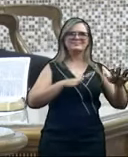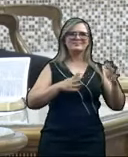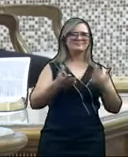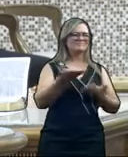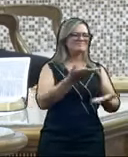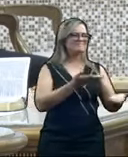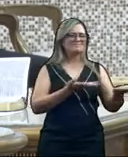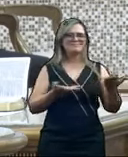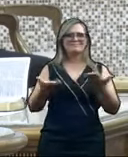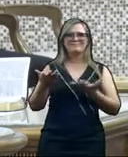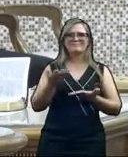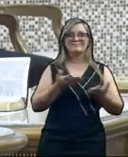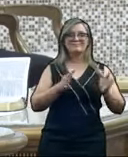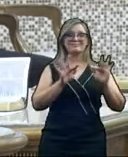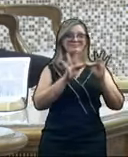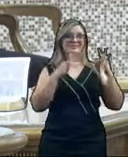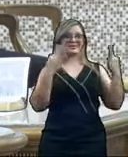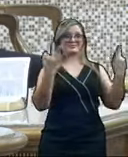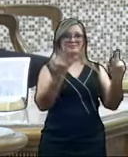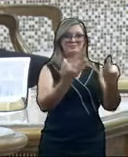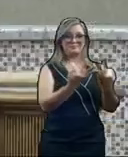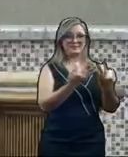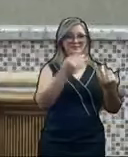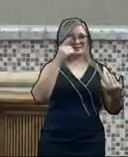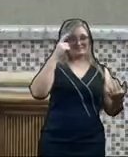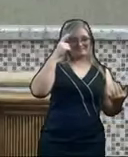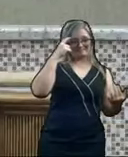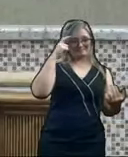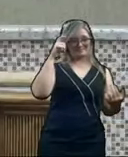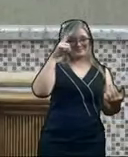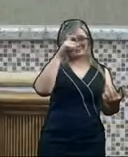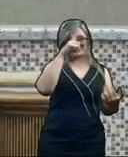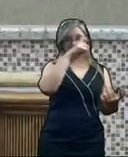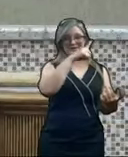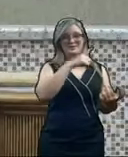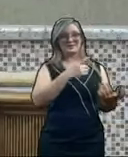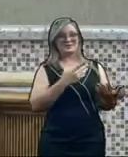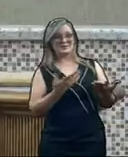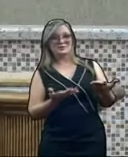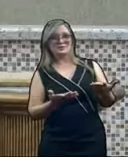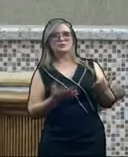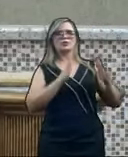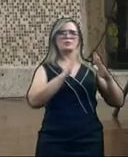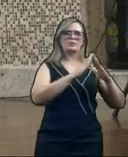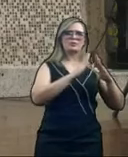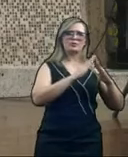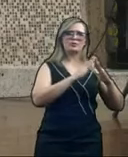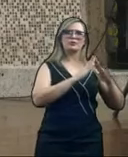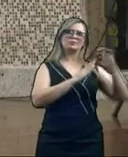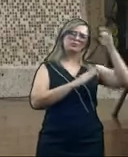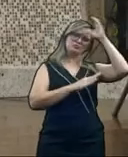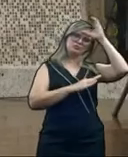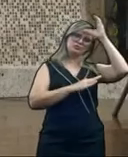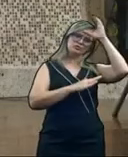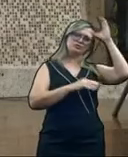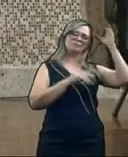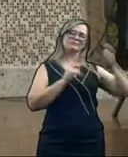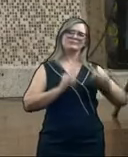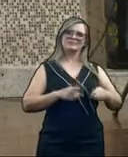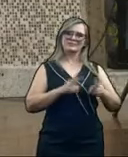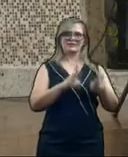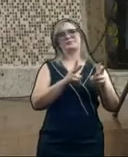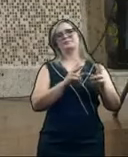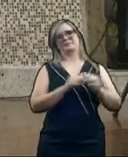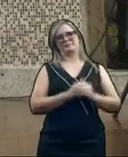e não tenha pressa em Tomar grandes decisões na sua vida o consulte quem tem que consultar